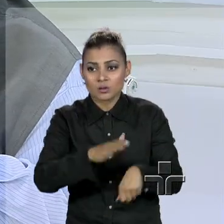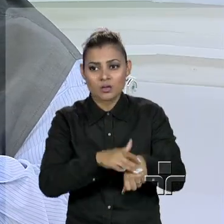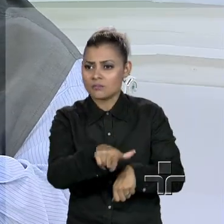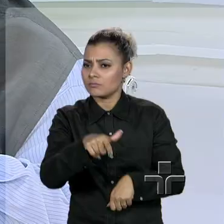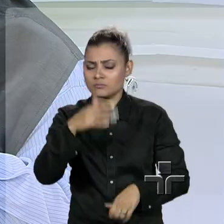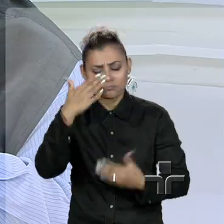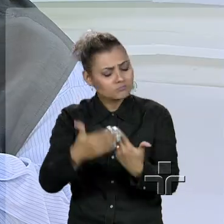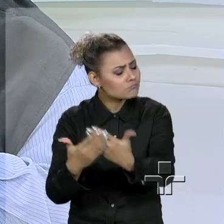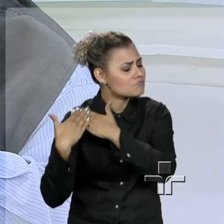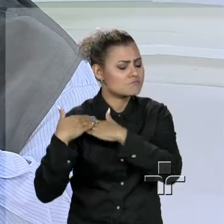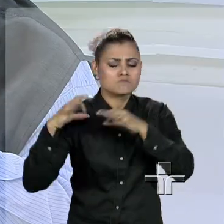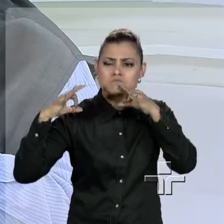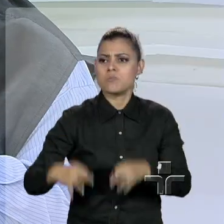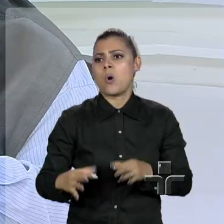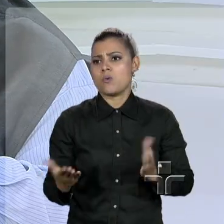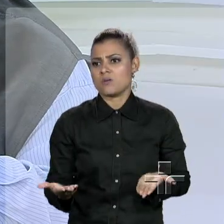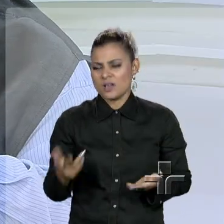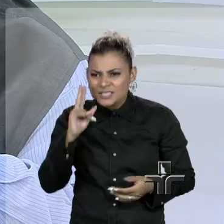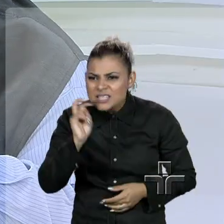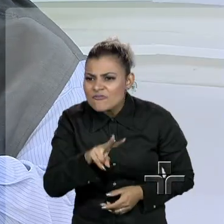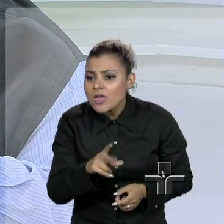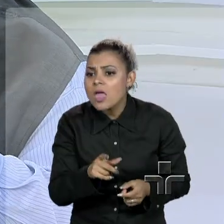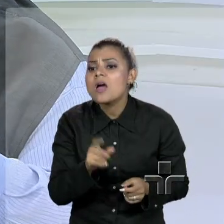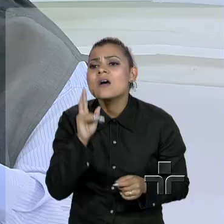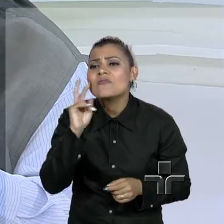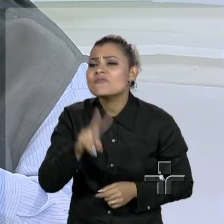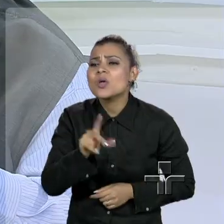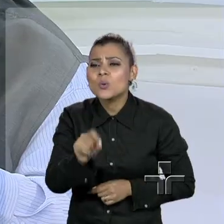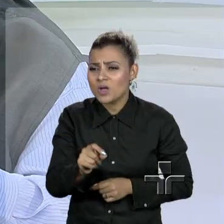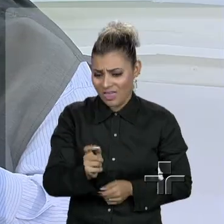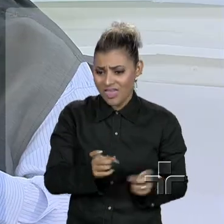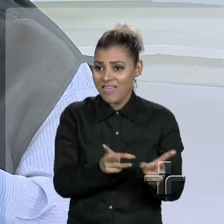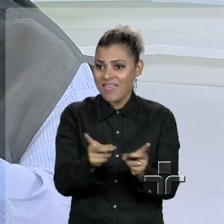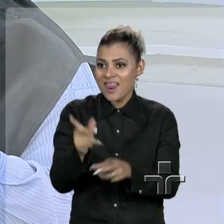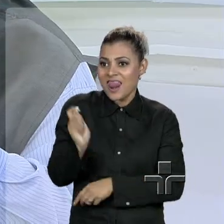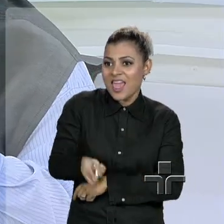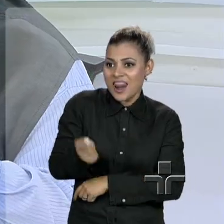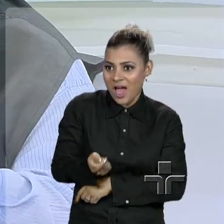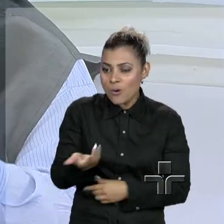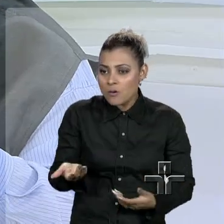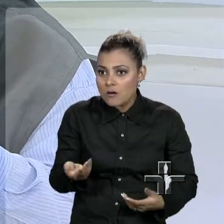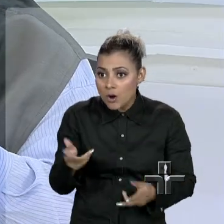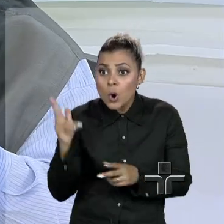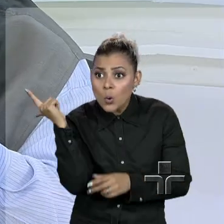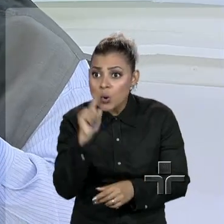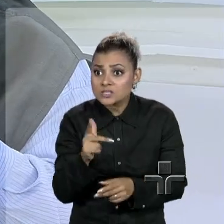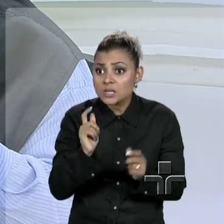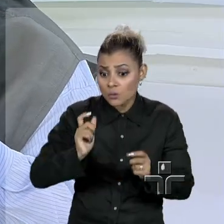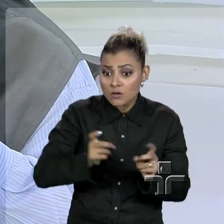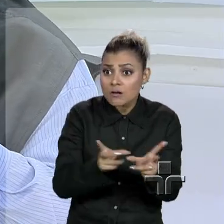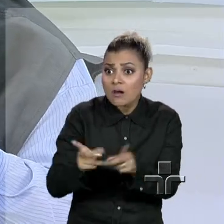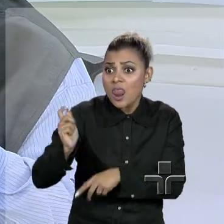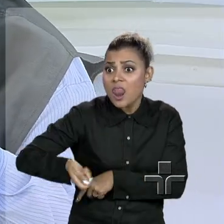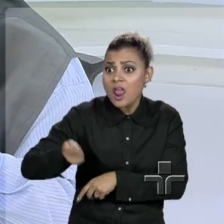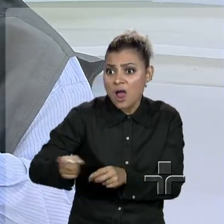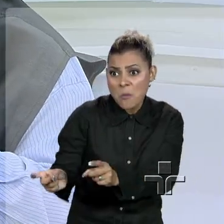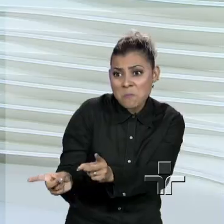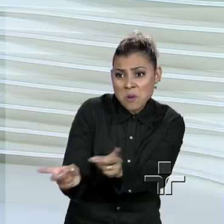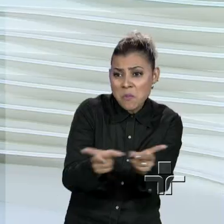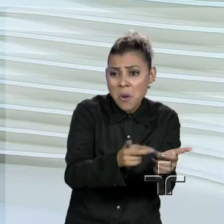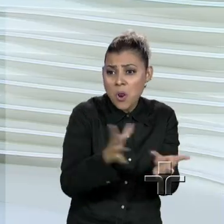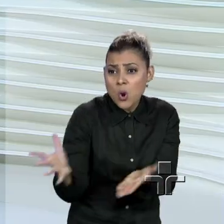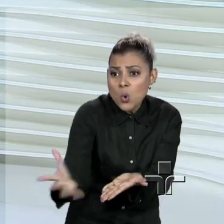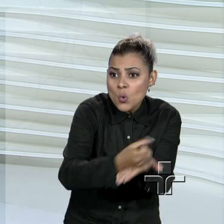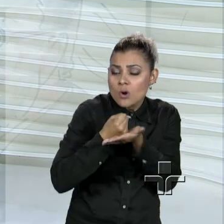os leilões que foram muito bem sucedidos. Olha uma coisa fantástica que ninguém